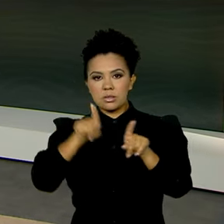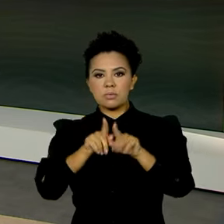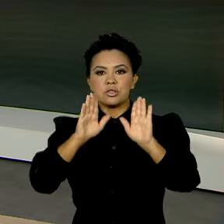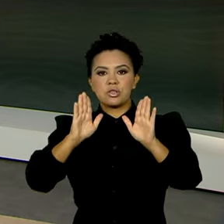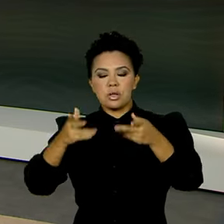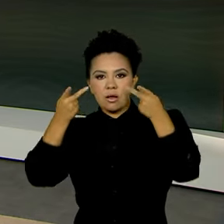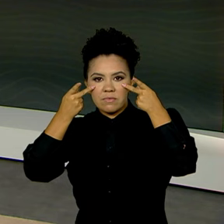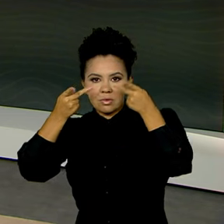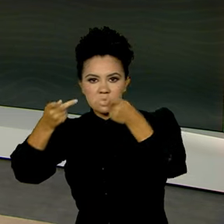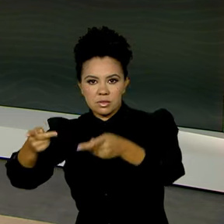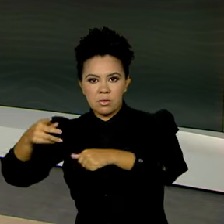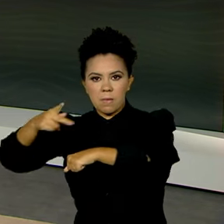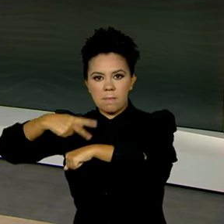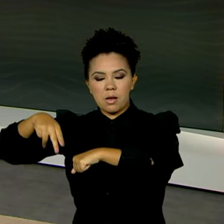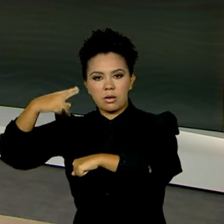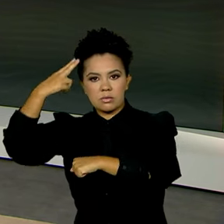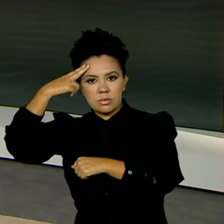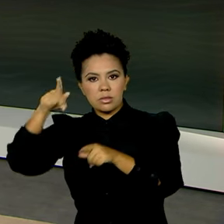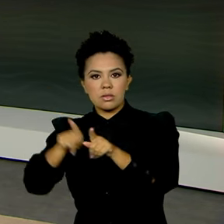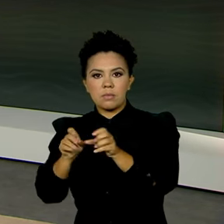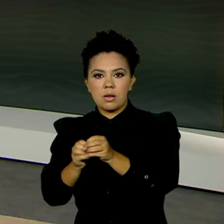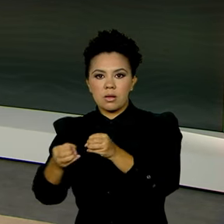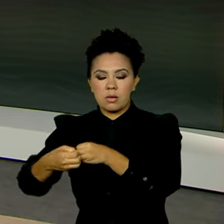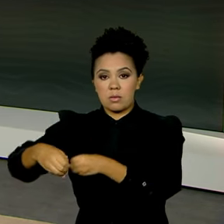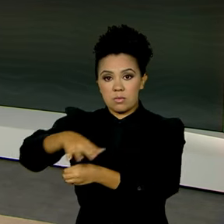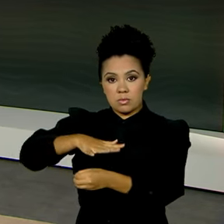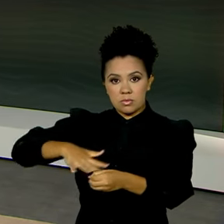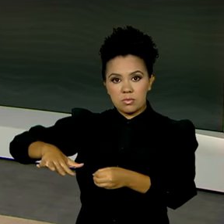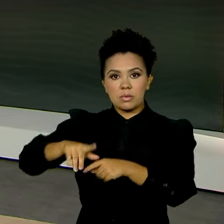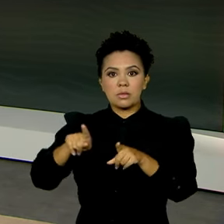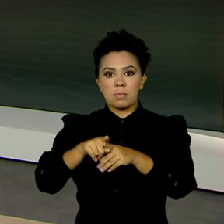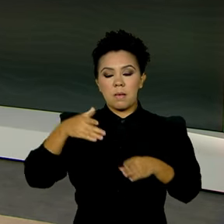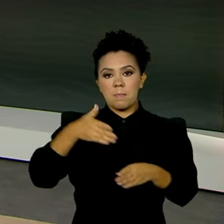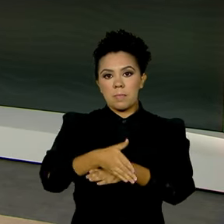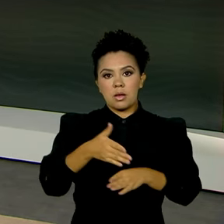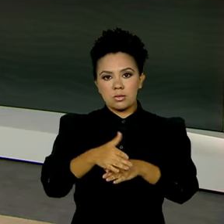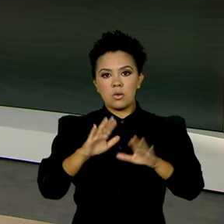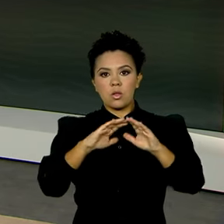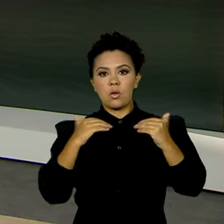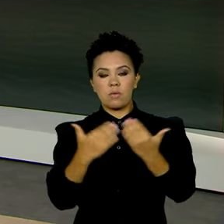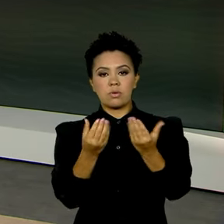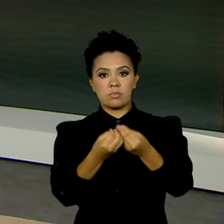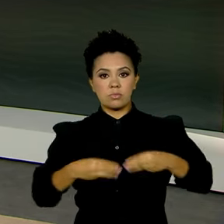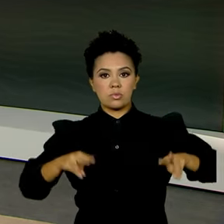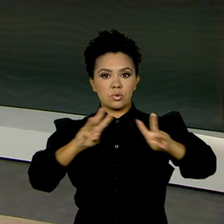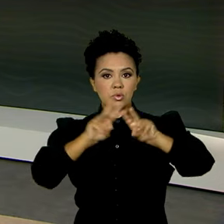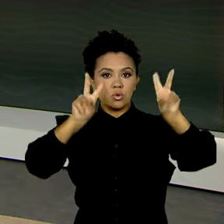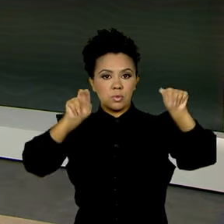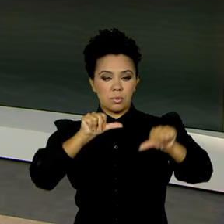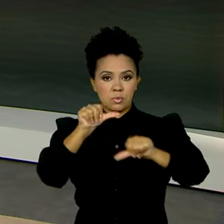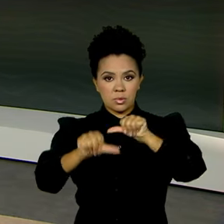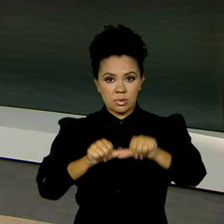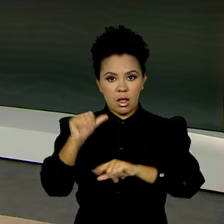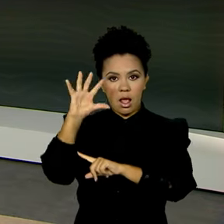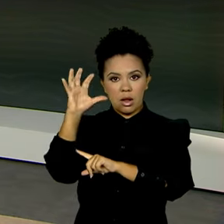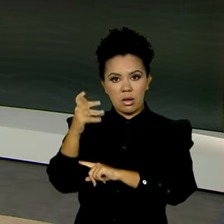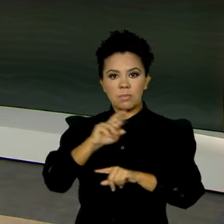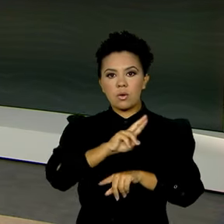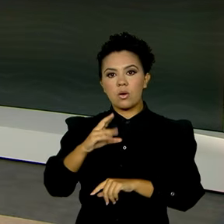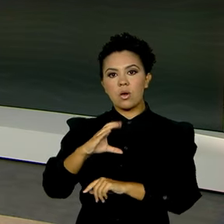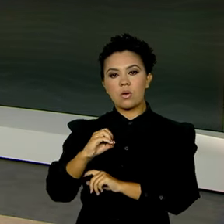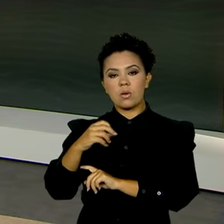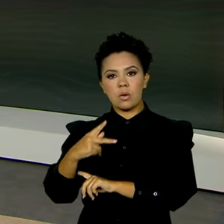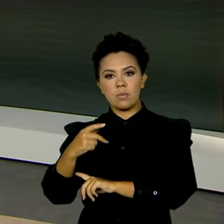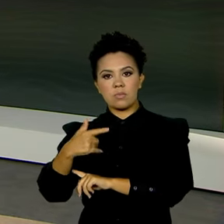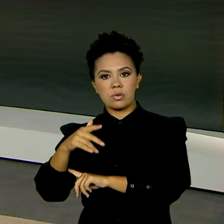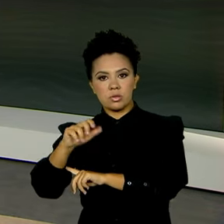os Emirados Árabes, onde participou da Conferência das Nações Unidas sobre Mudança do Clima, a COP28. Ainda ontem,